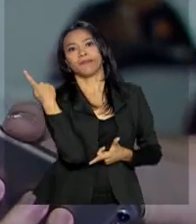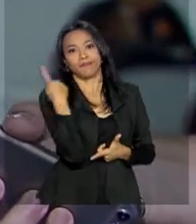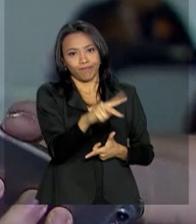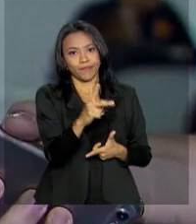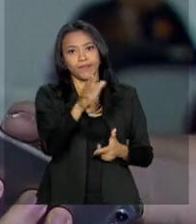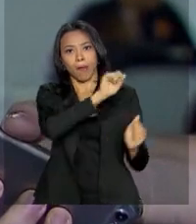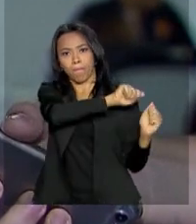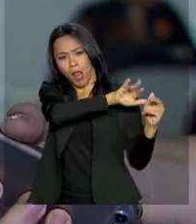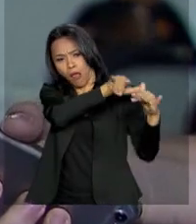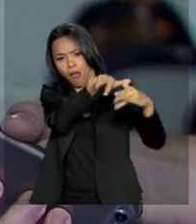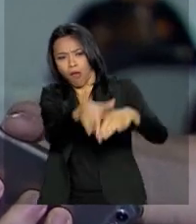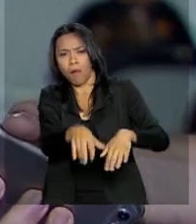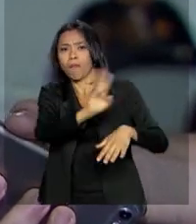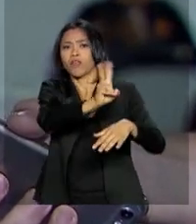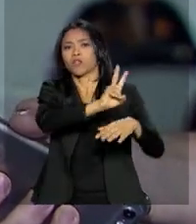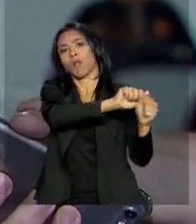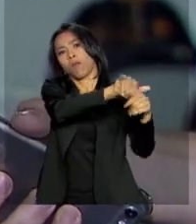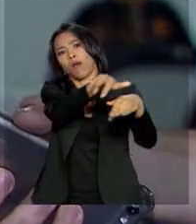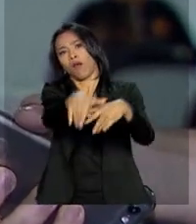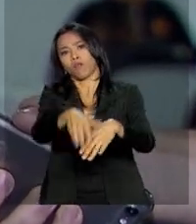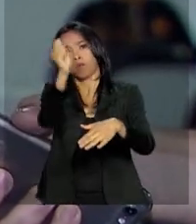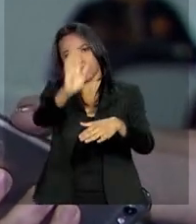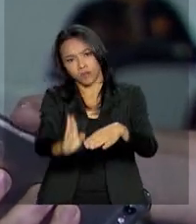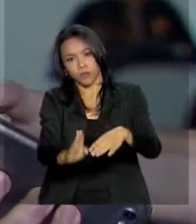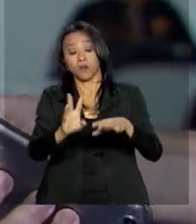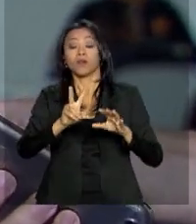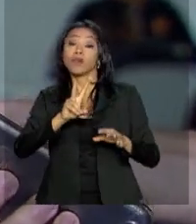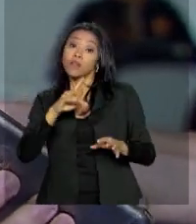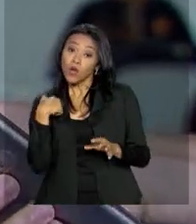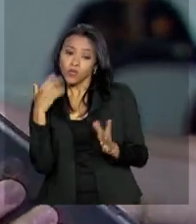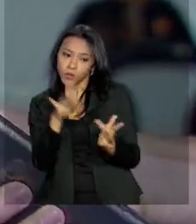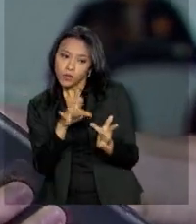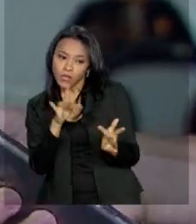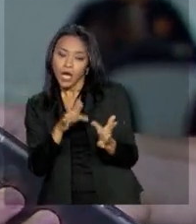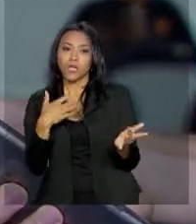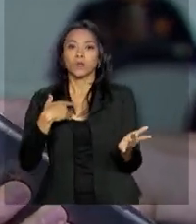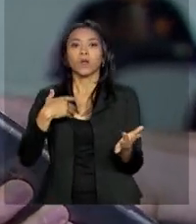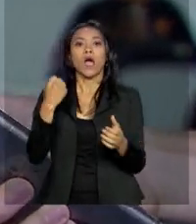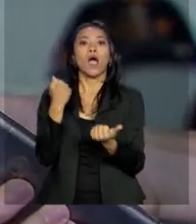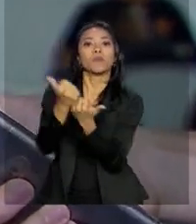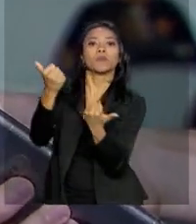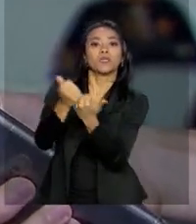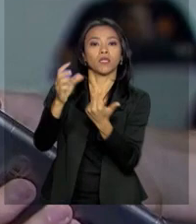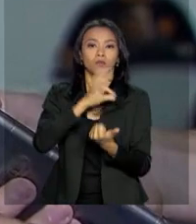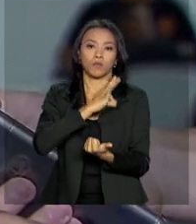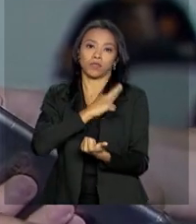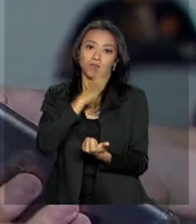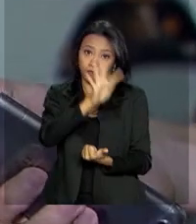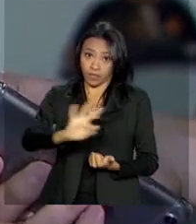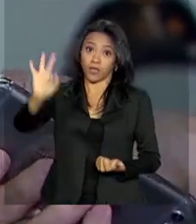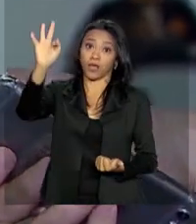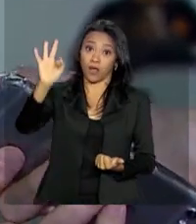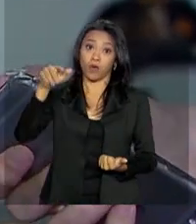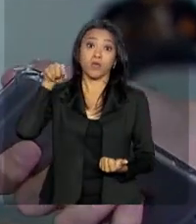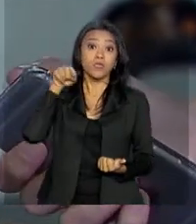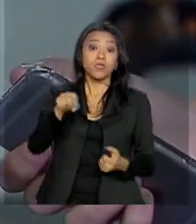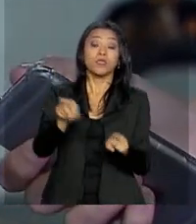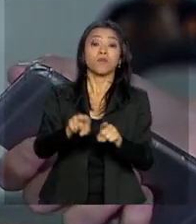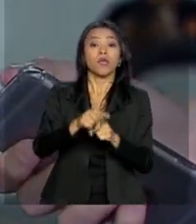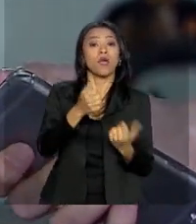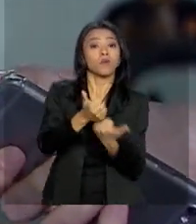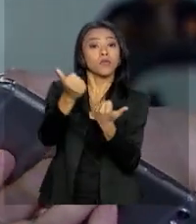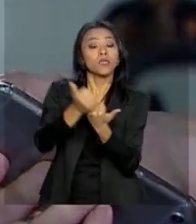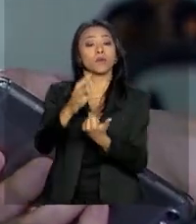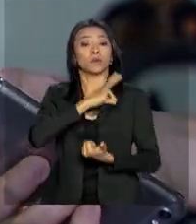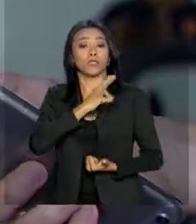fluxo migratório para nós estaremos atuando nem no contato e apoio à polícia federal para dar esse apoio administrativo na polícia rodoviária para fazer